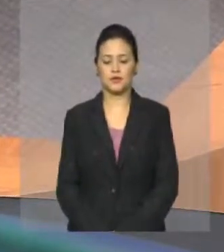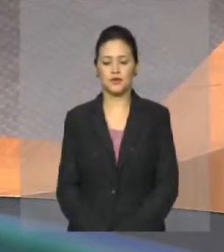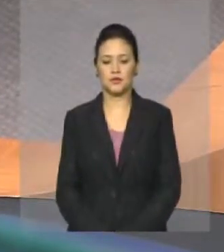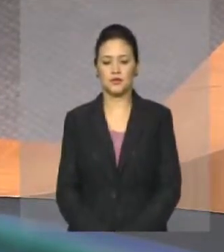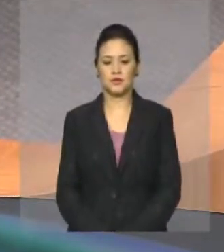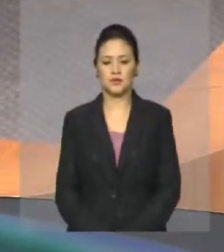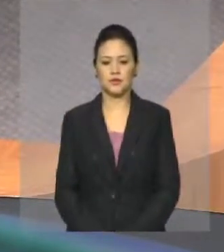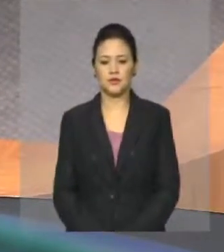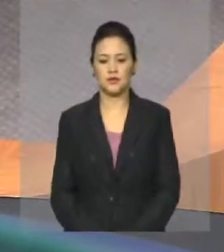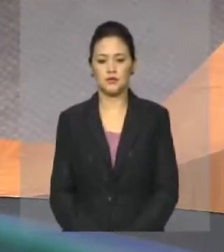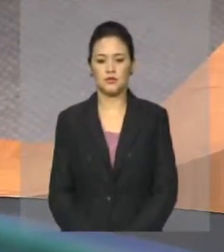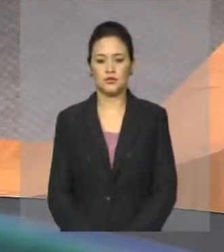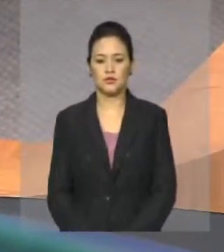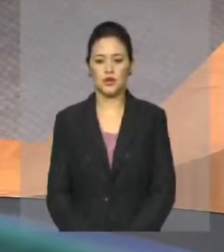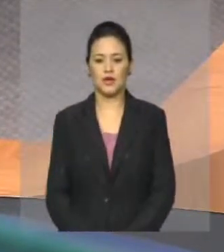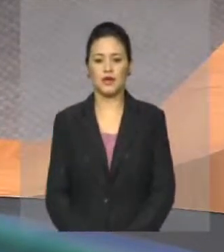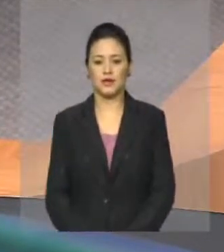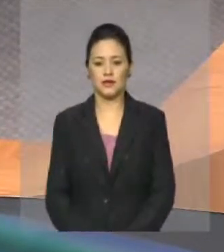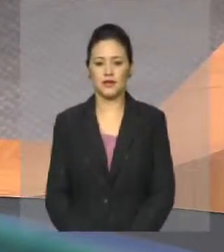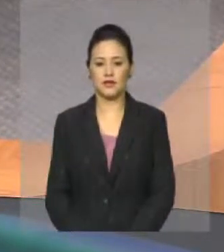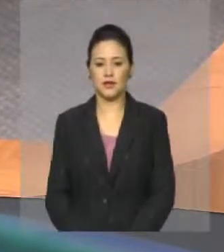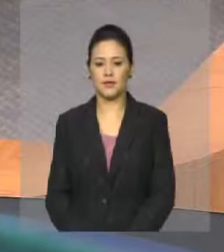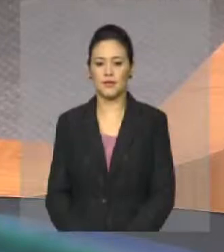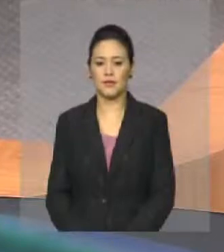saí, nós acompanhando através da imprensa,